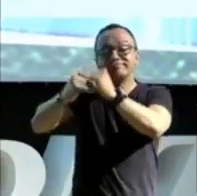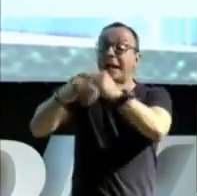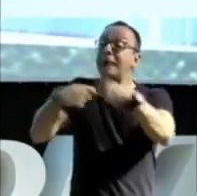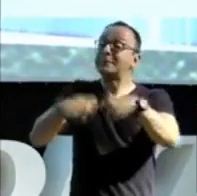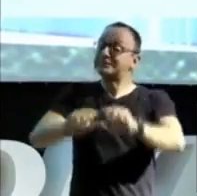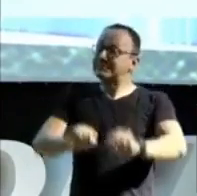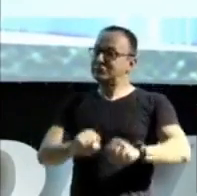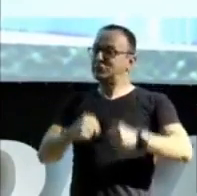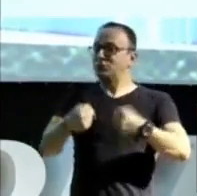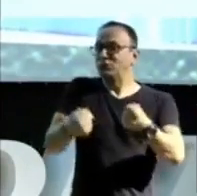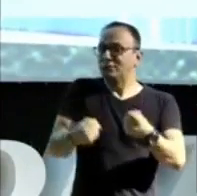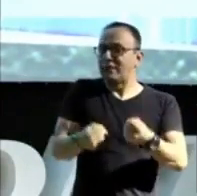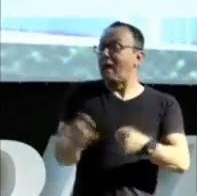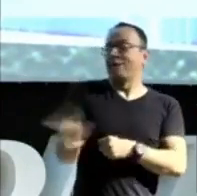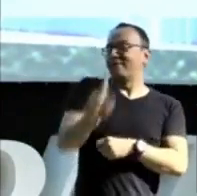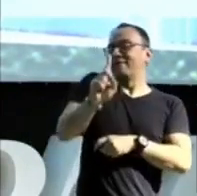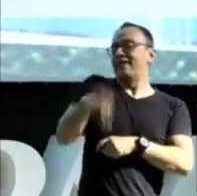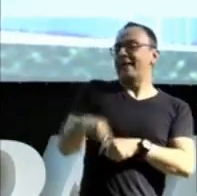fé.